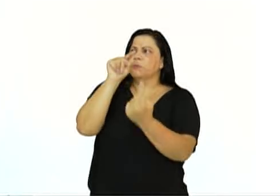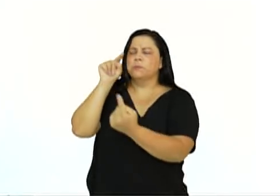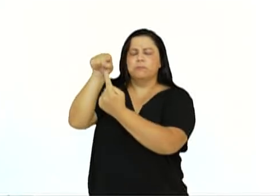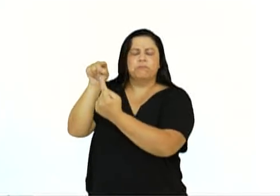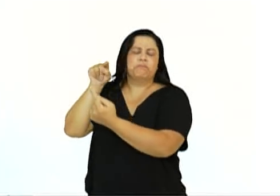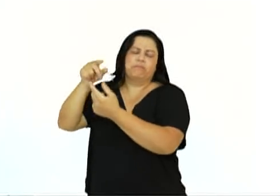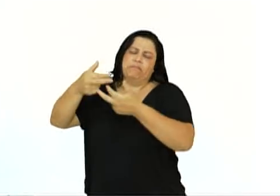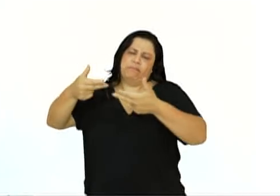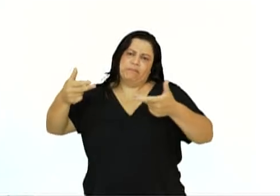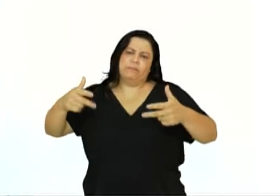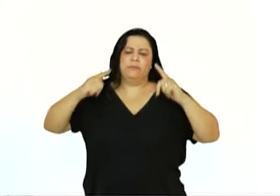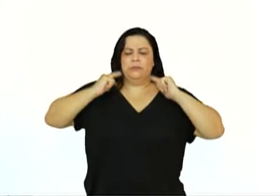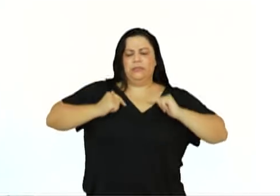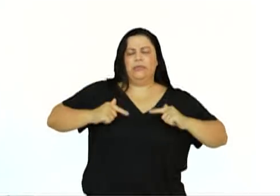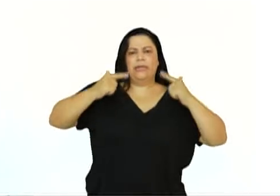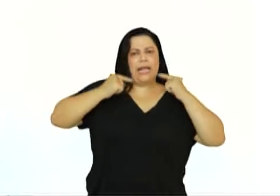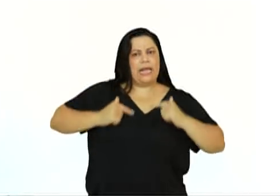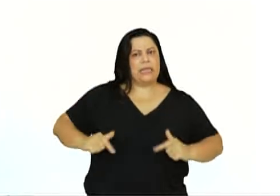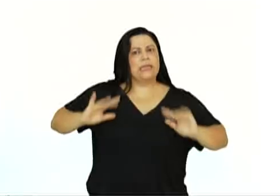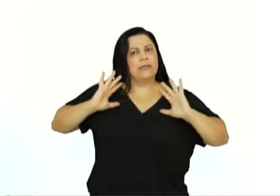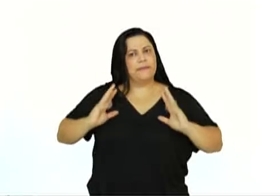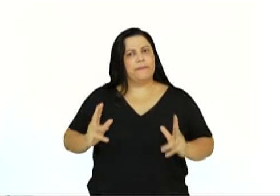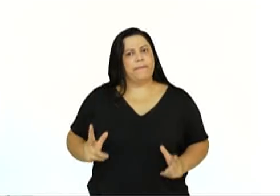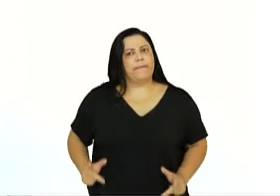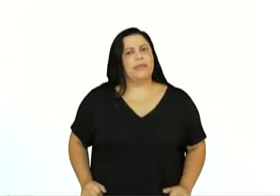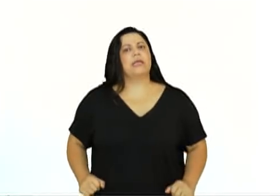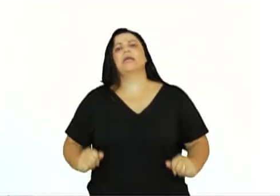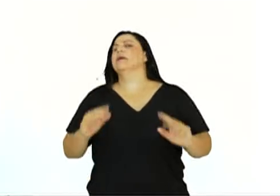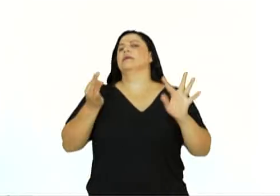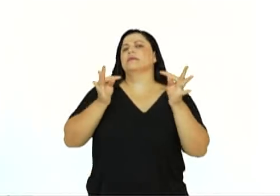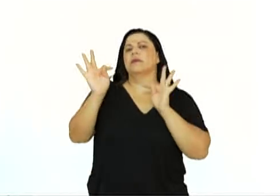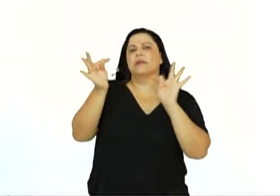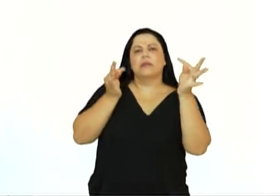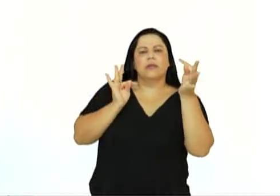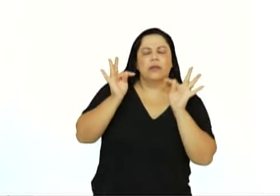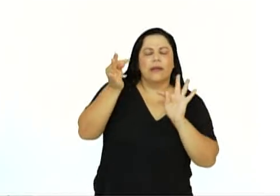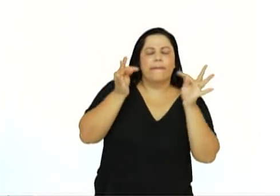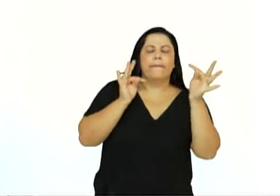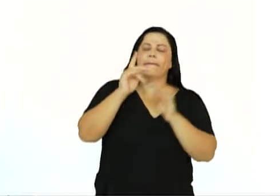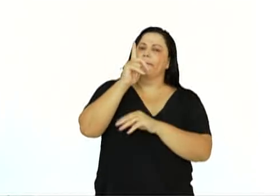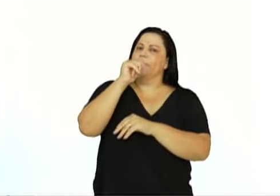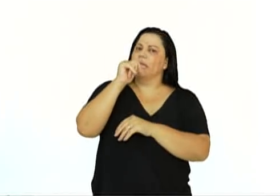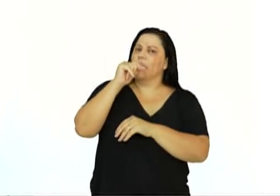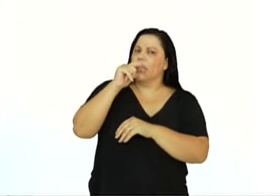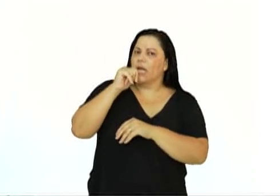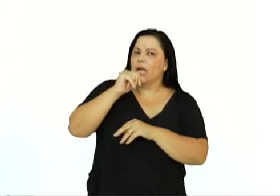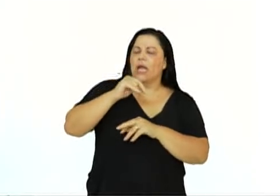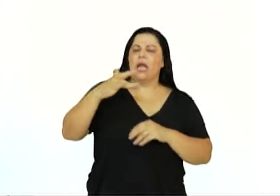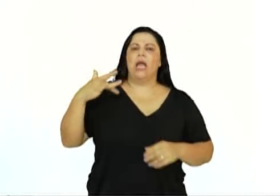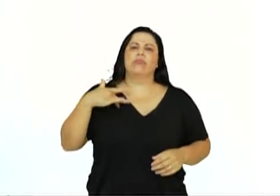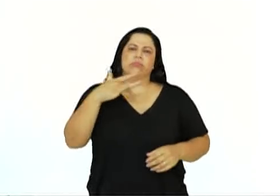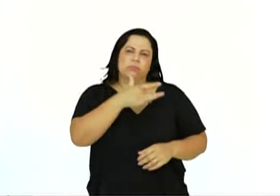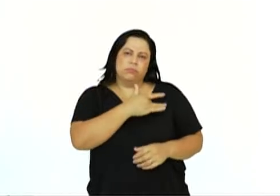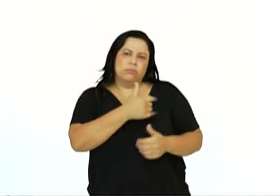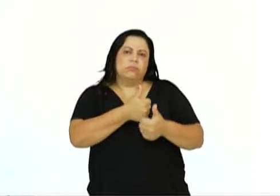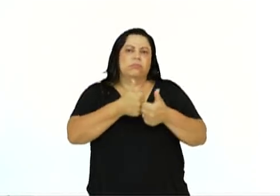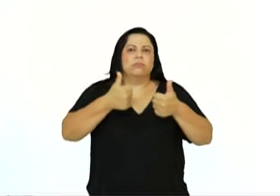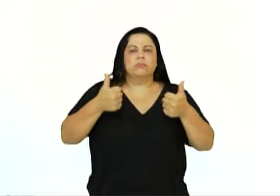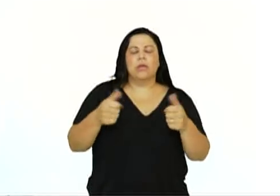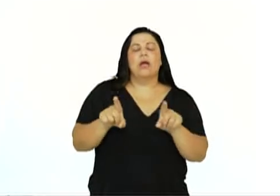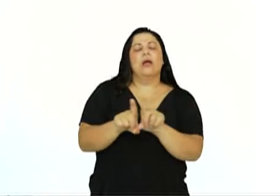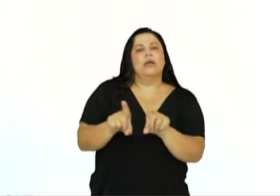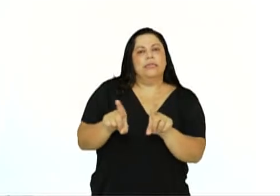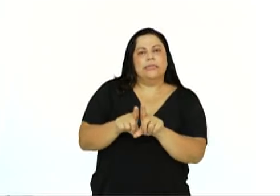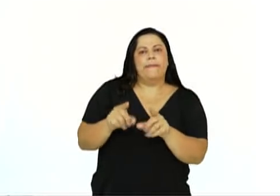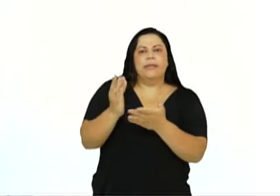a higiene pessoal da população, e a terapia também feita através da água, com propriedades medicinais, né? E havia também